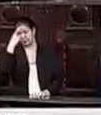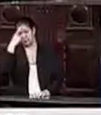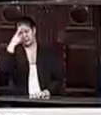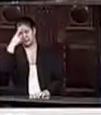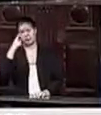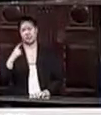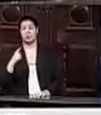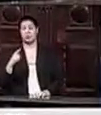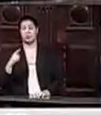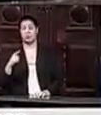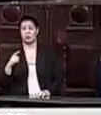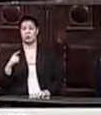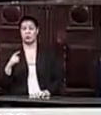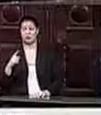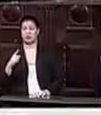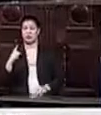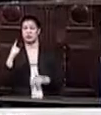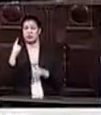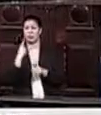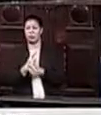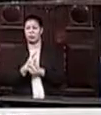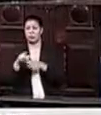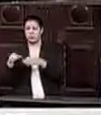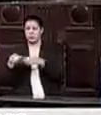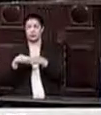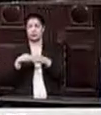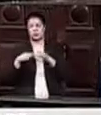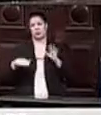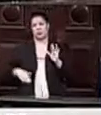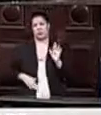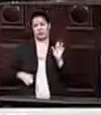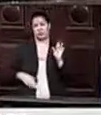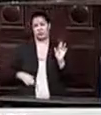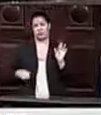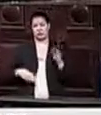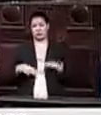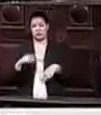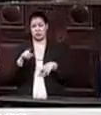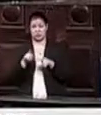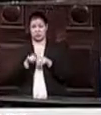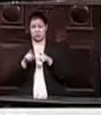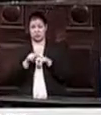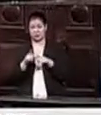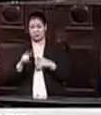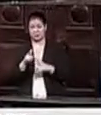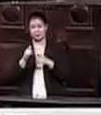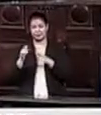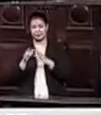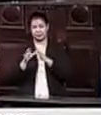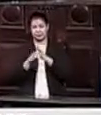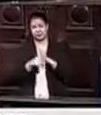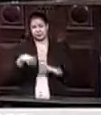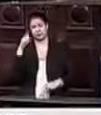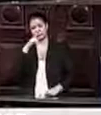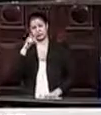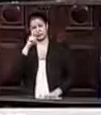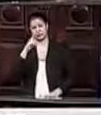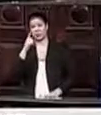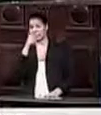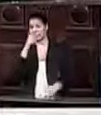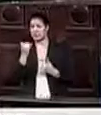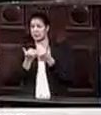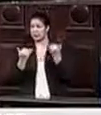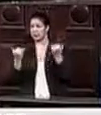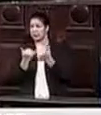ali algum encontro criminoso, na medida em que essas armas, elas têm uma